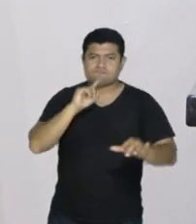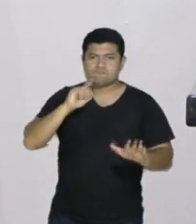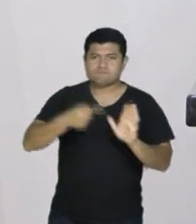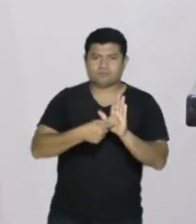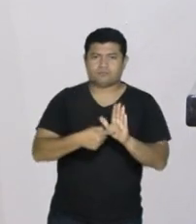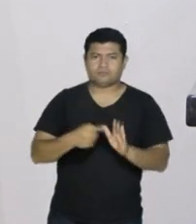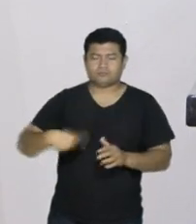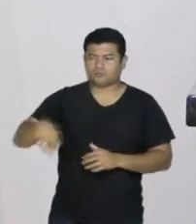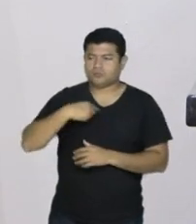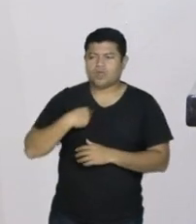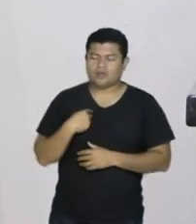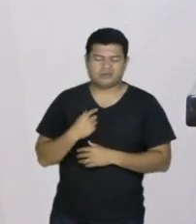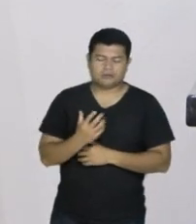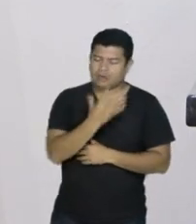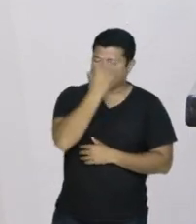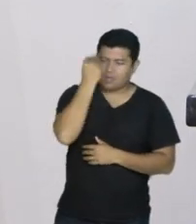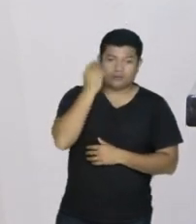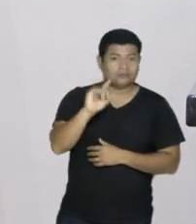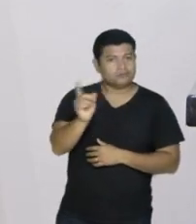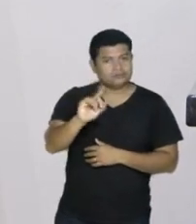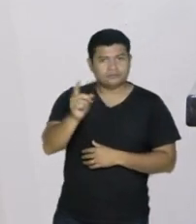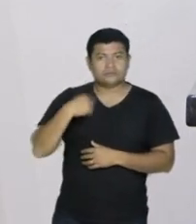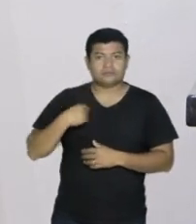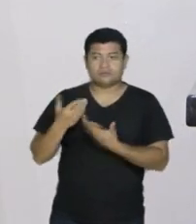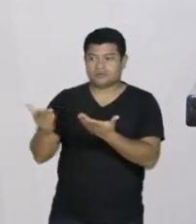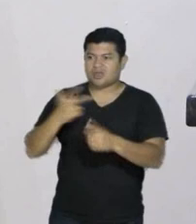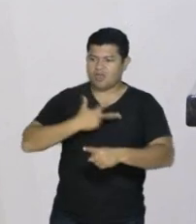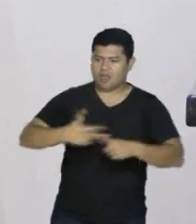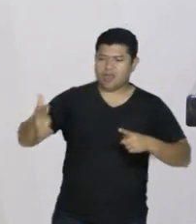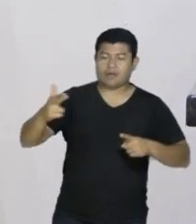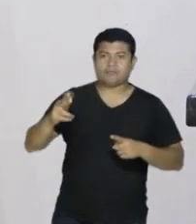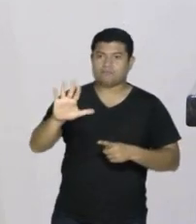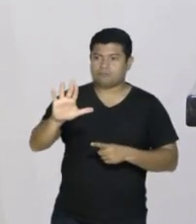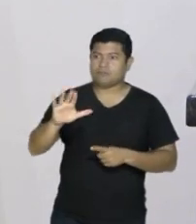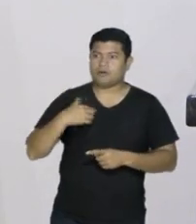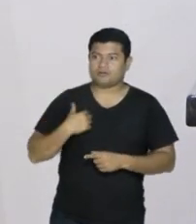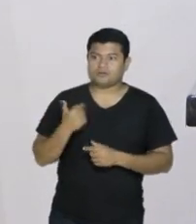a mão na cabeça de vocês não ganhar mas não vão levar